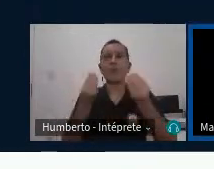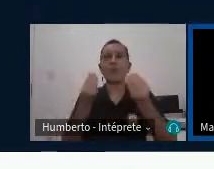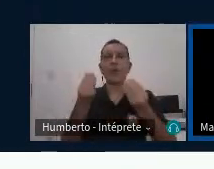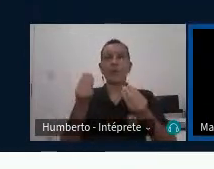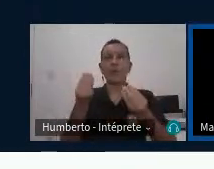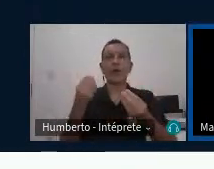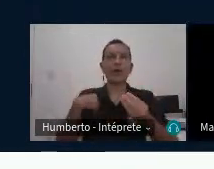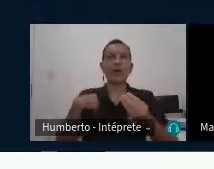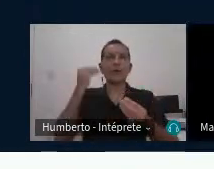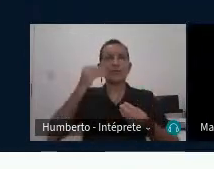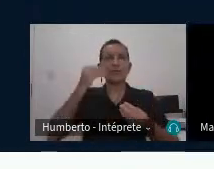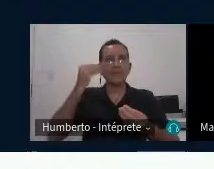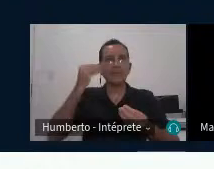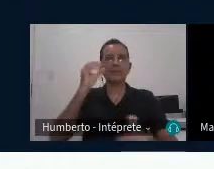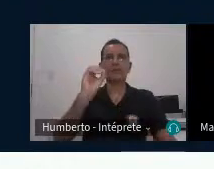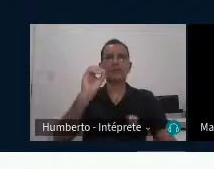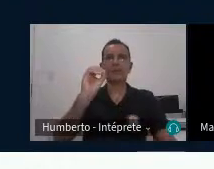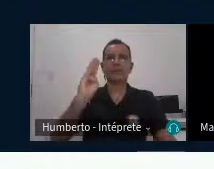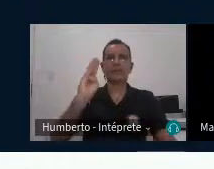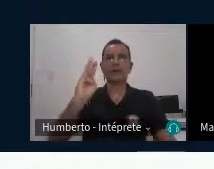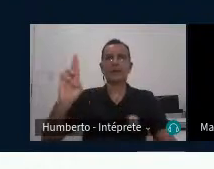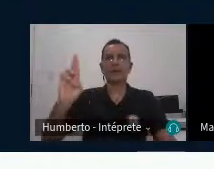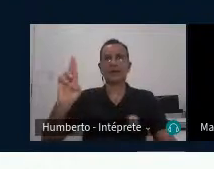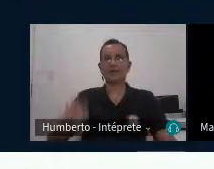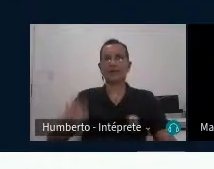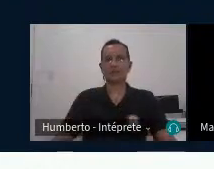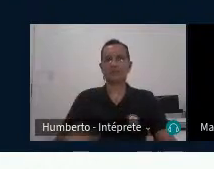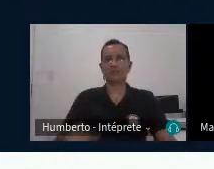uma equipe que tinha eu